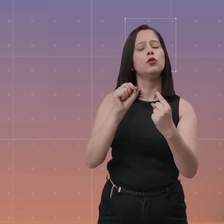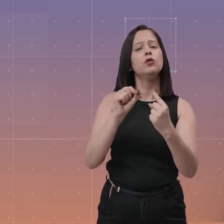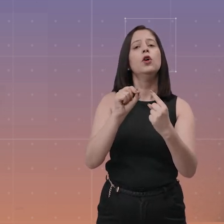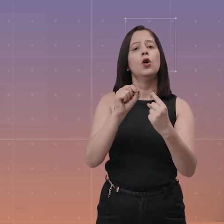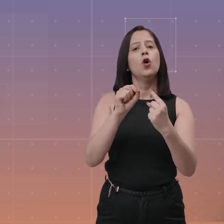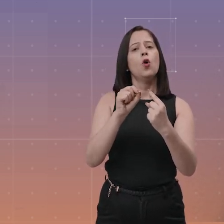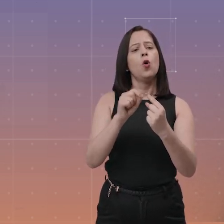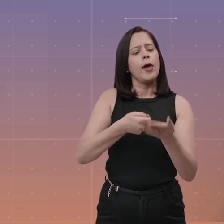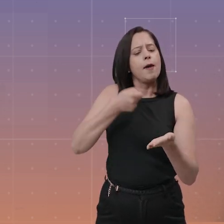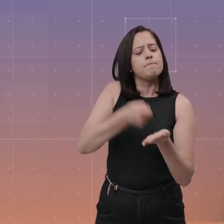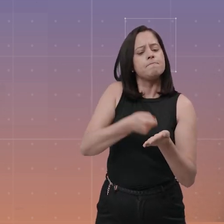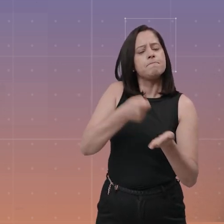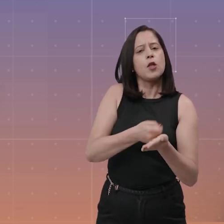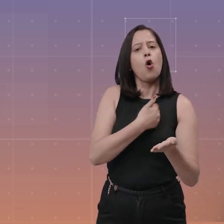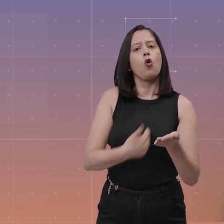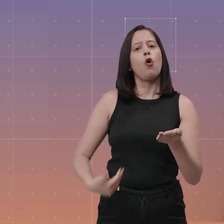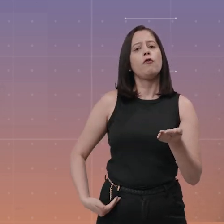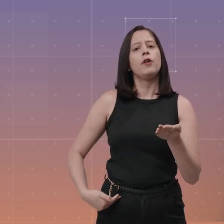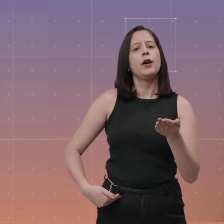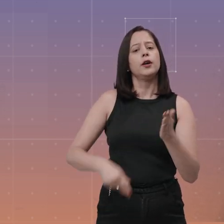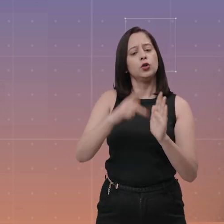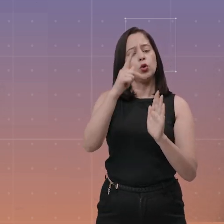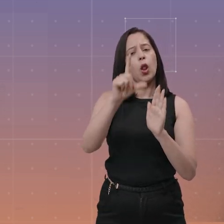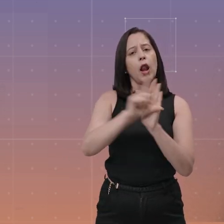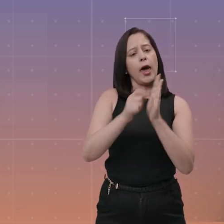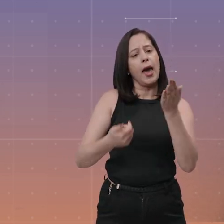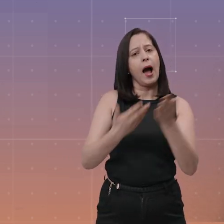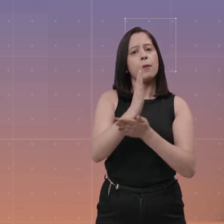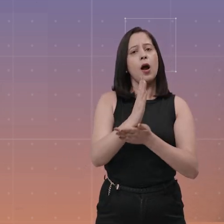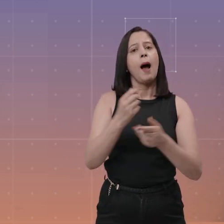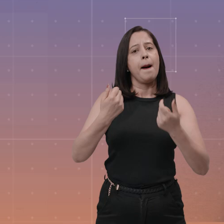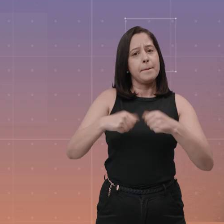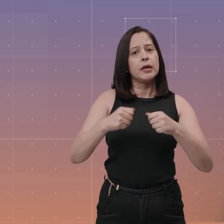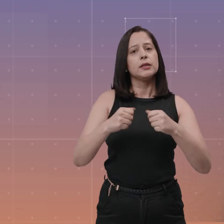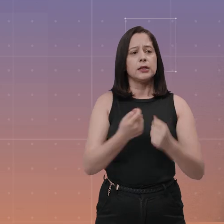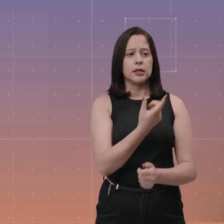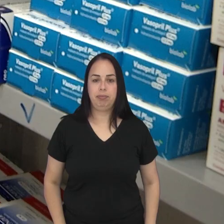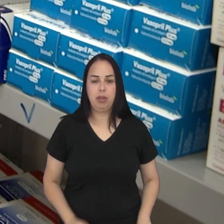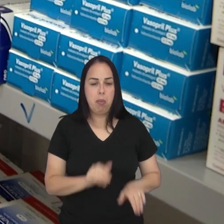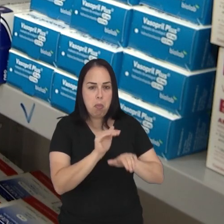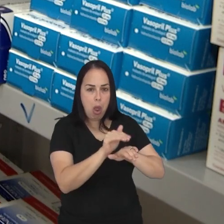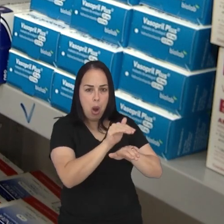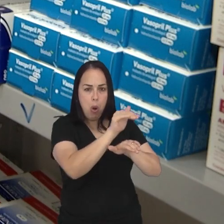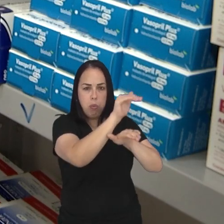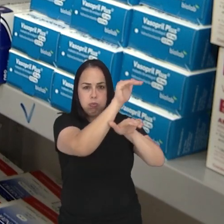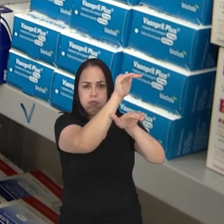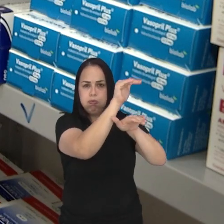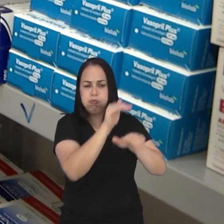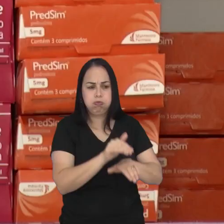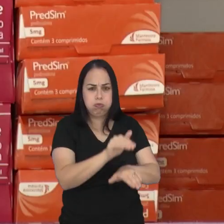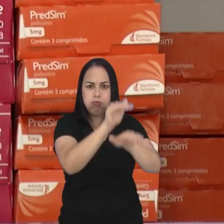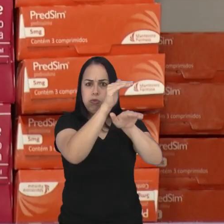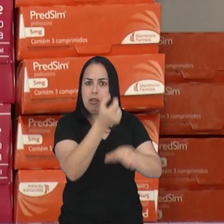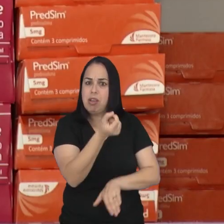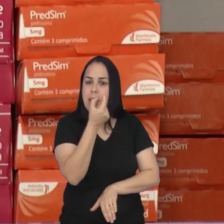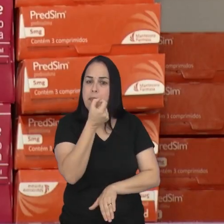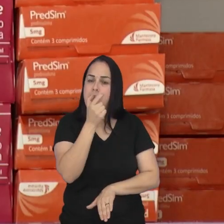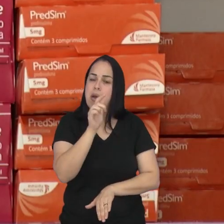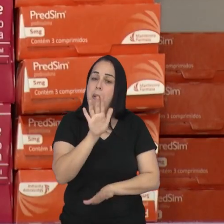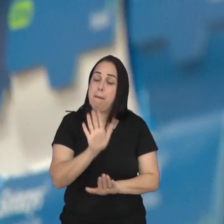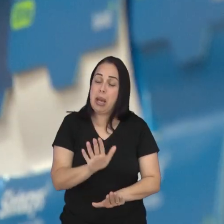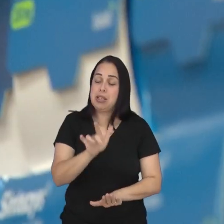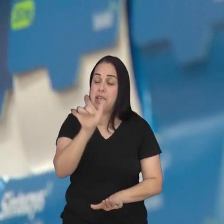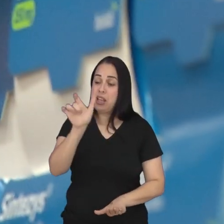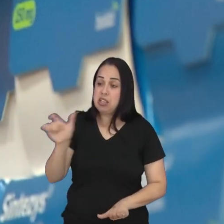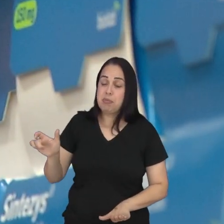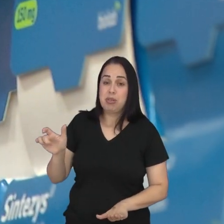lei que regulamente um limite para os preços dos medicamentos. As prateleiras estão cheias de